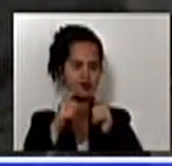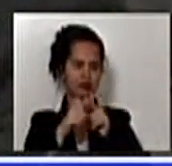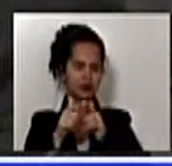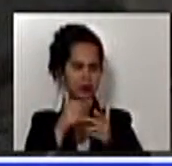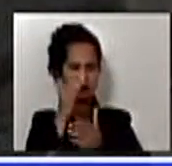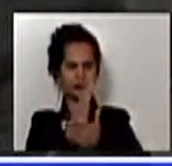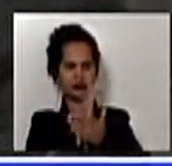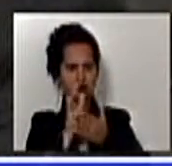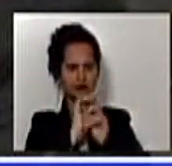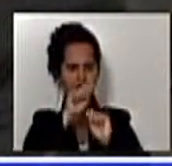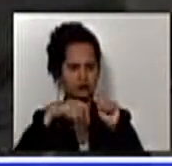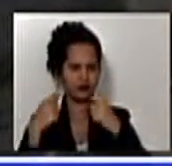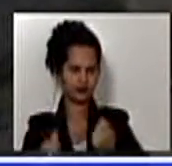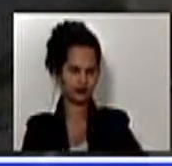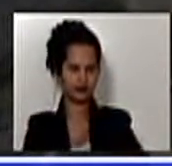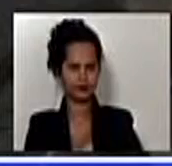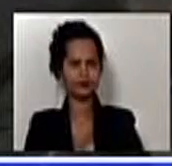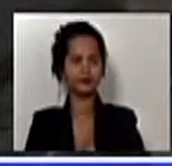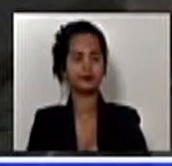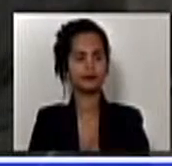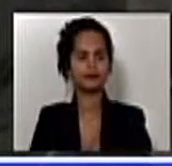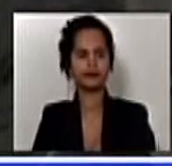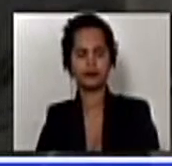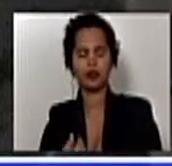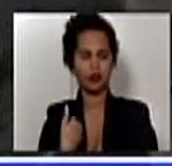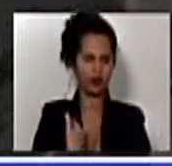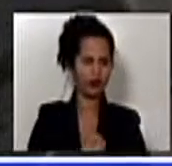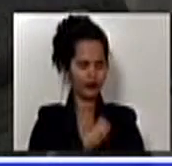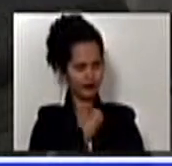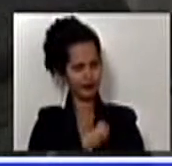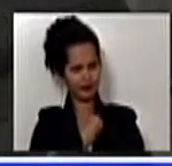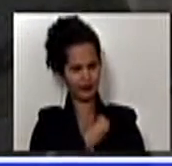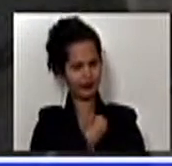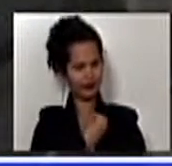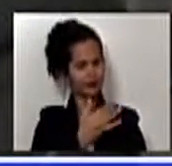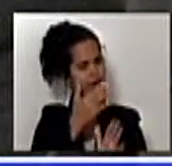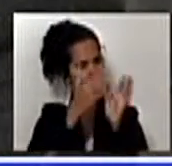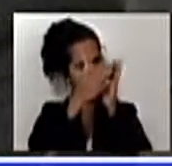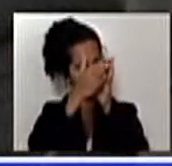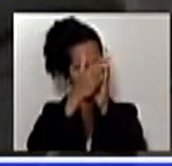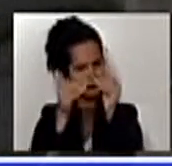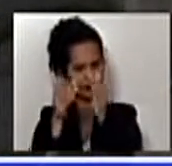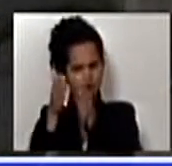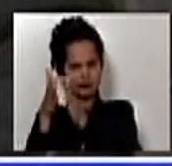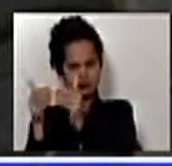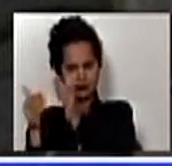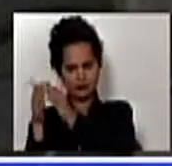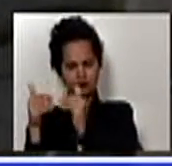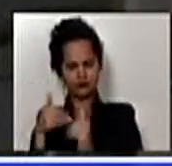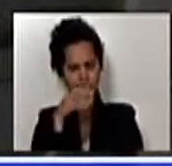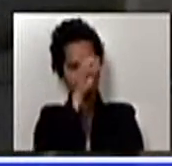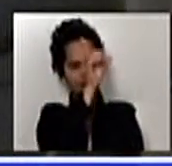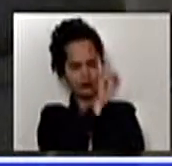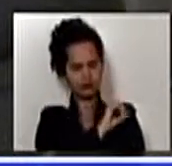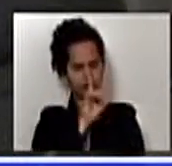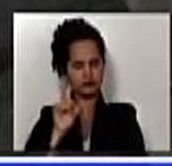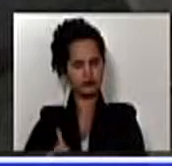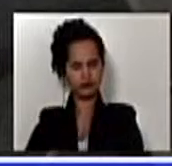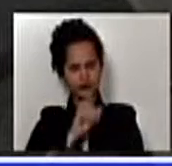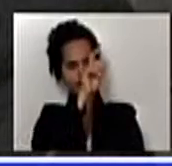Vim para fazer um apelo aos parlamentares, vim